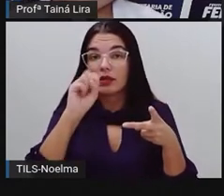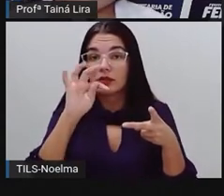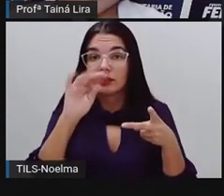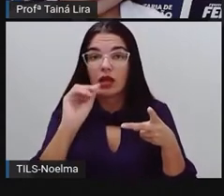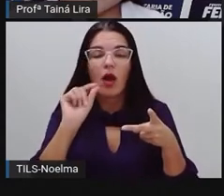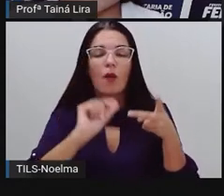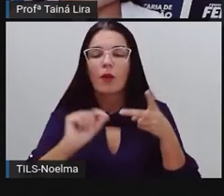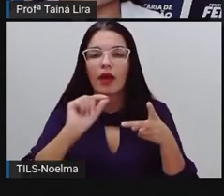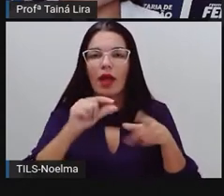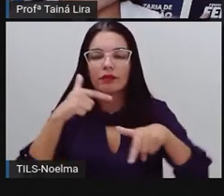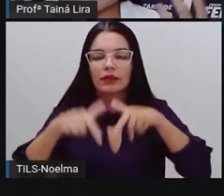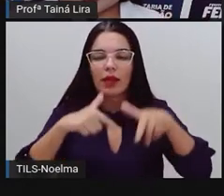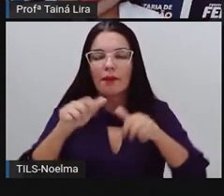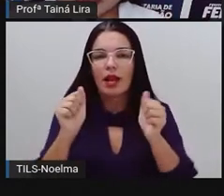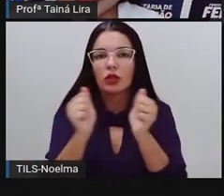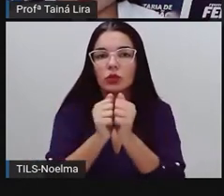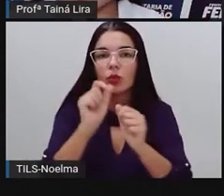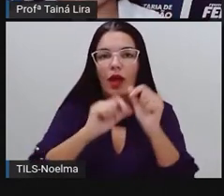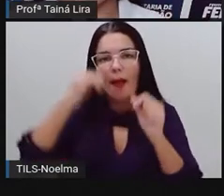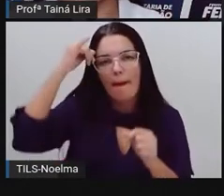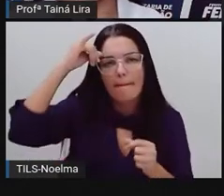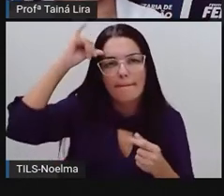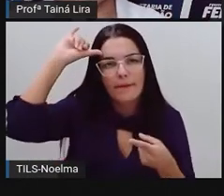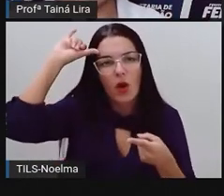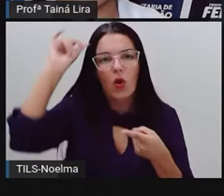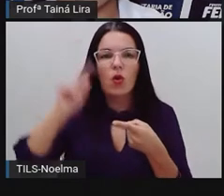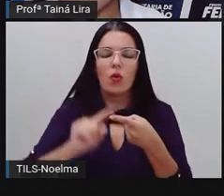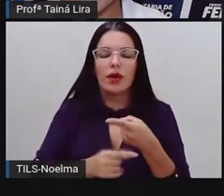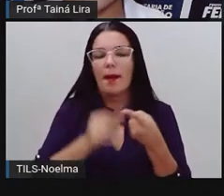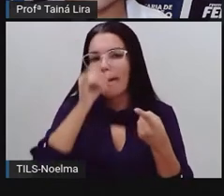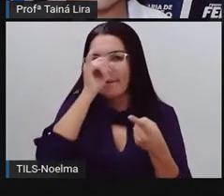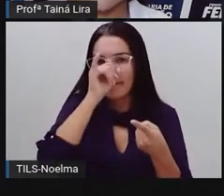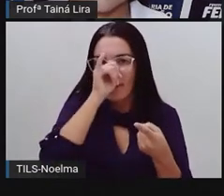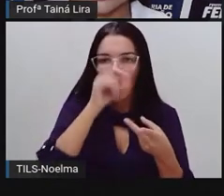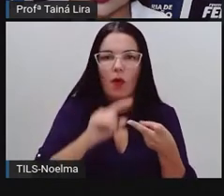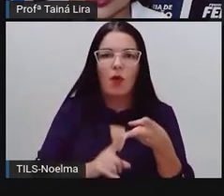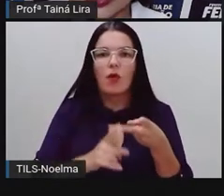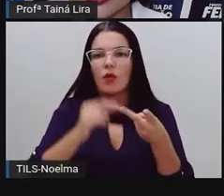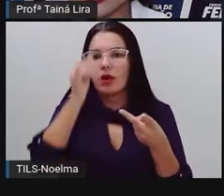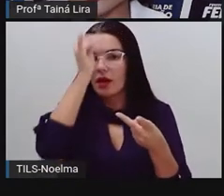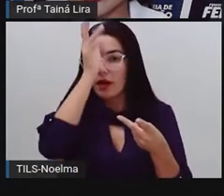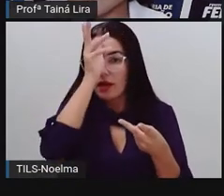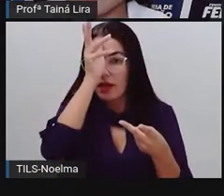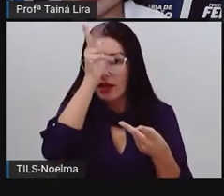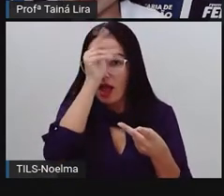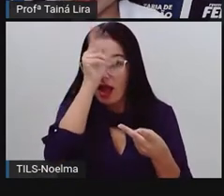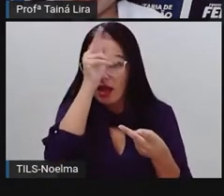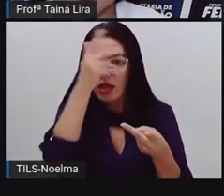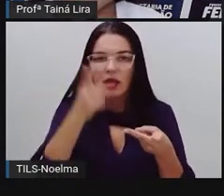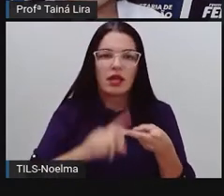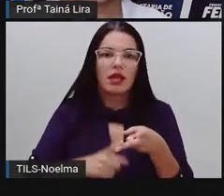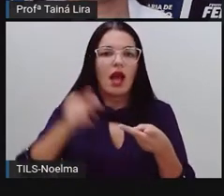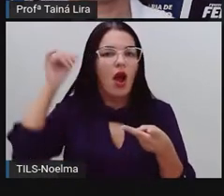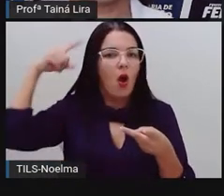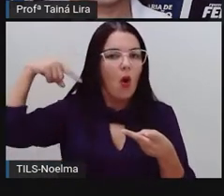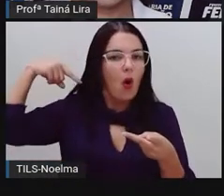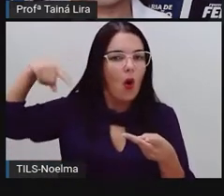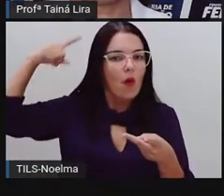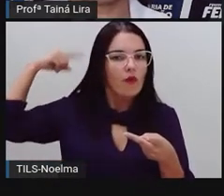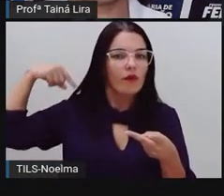trabalham com essa parte de plantio e colheita são chamadas de agricultores ou a dor